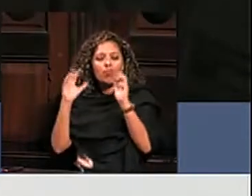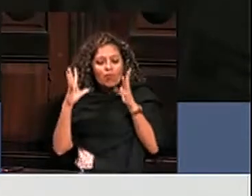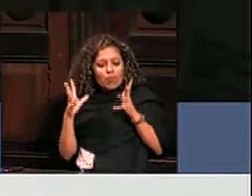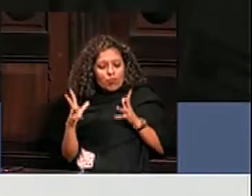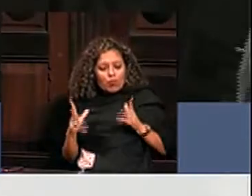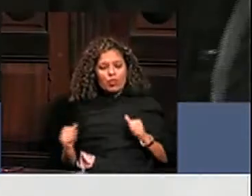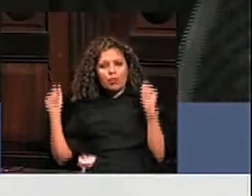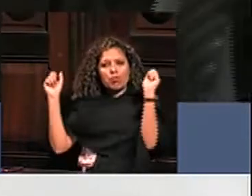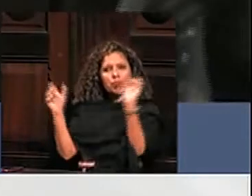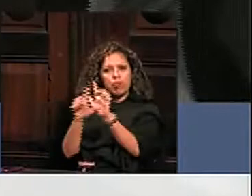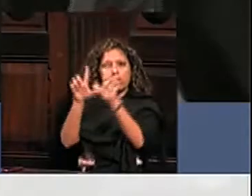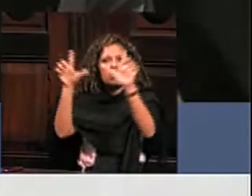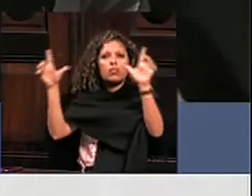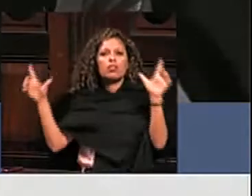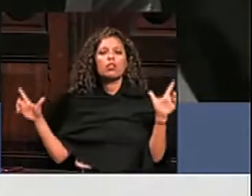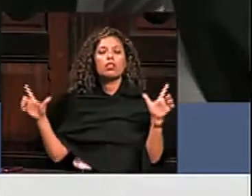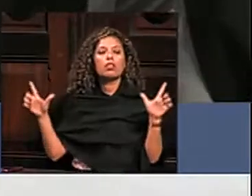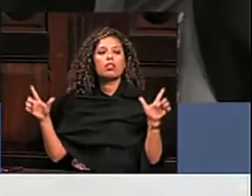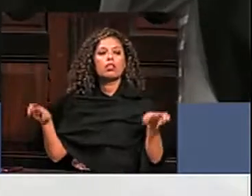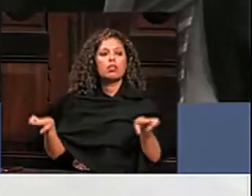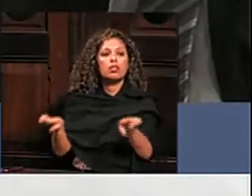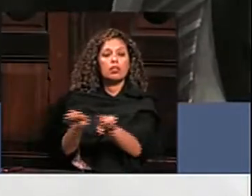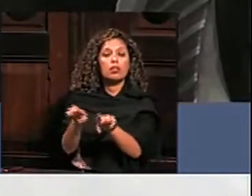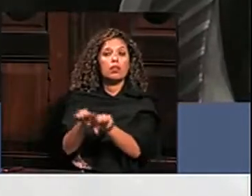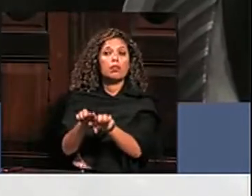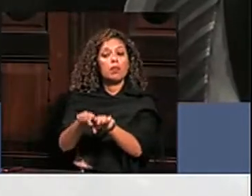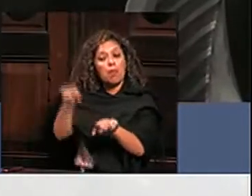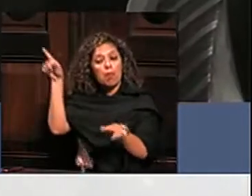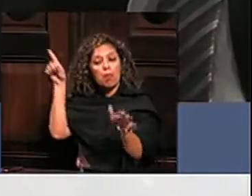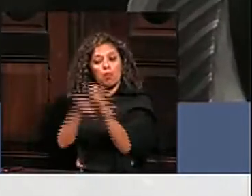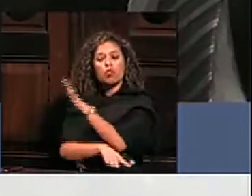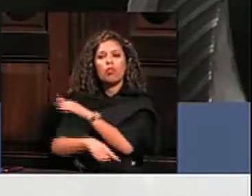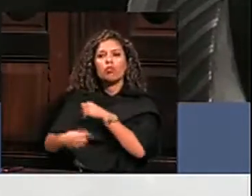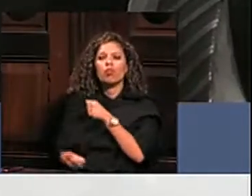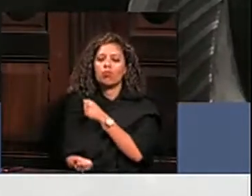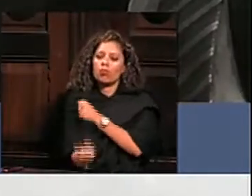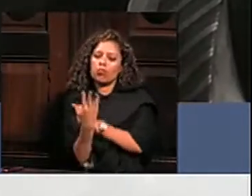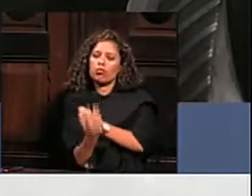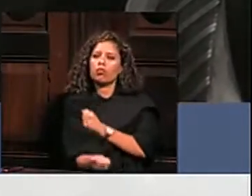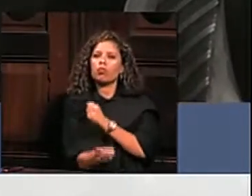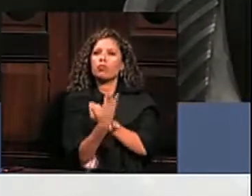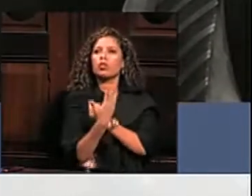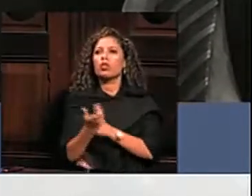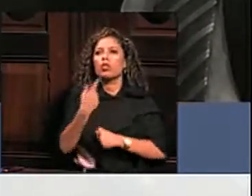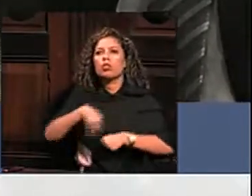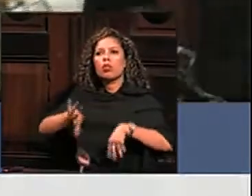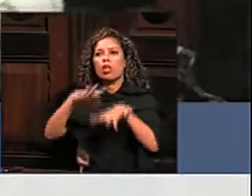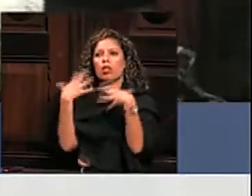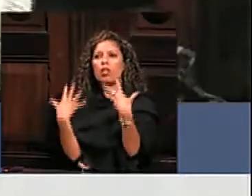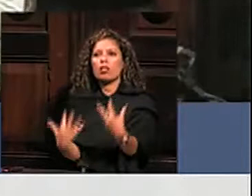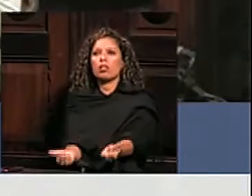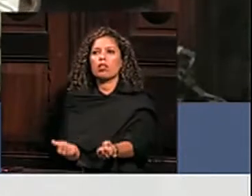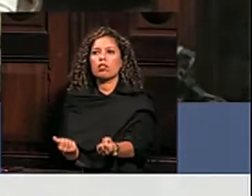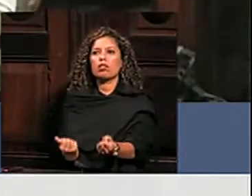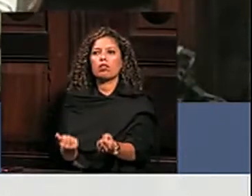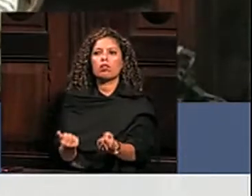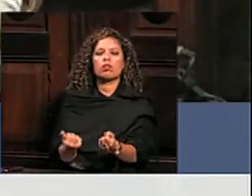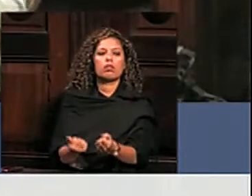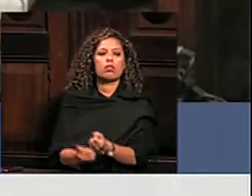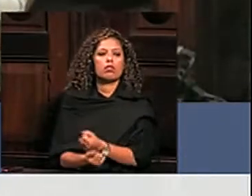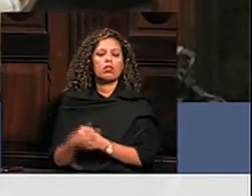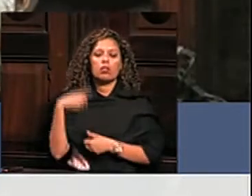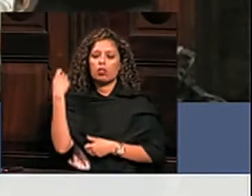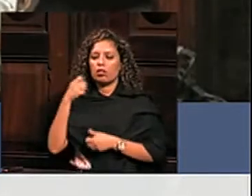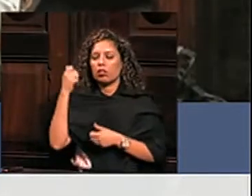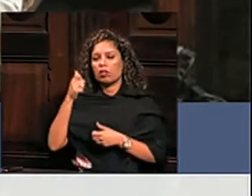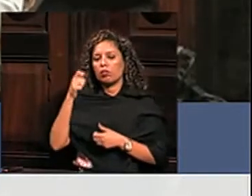e, possivelmente, menos corrupção. Então, votamos sim. Deputada